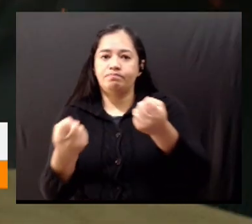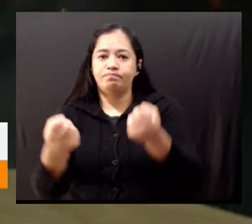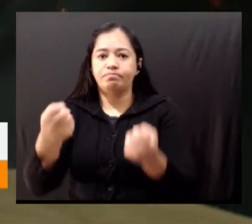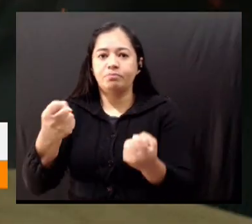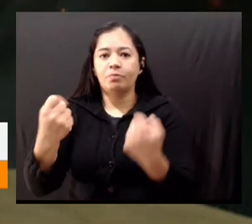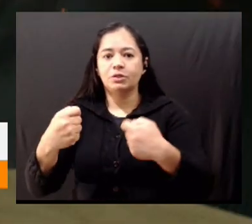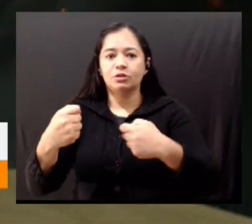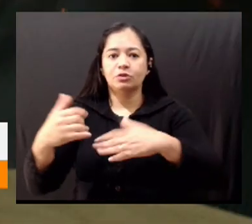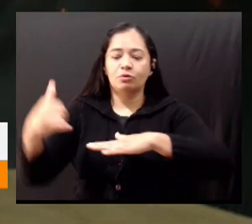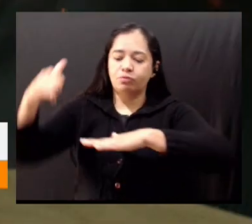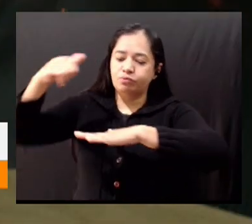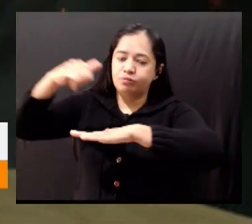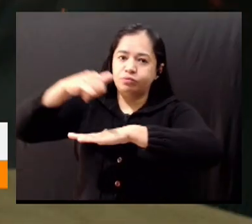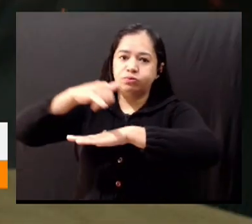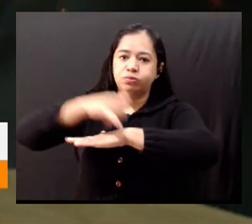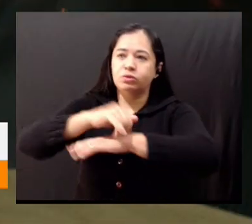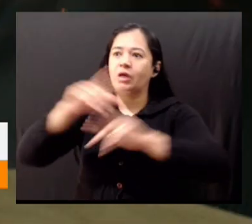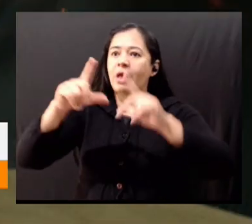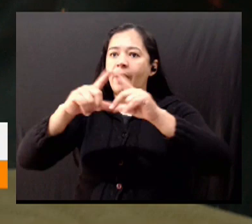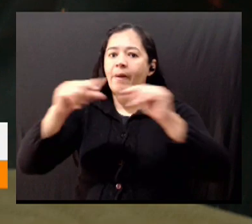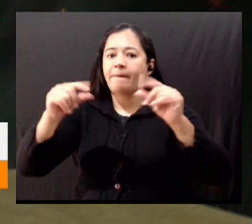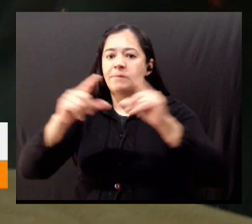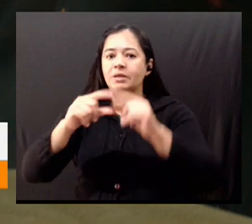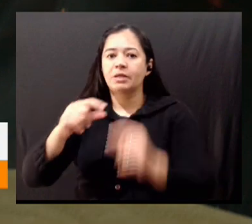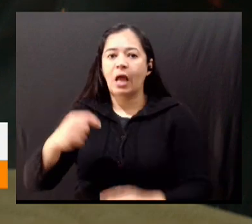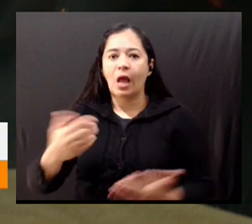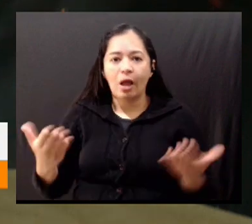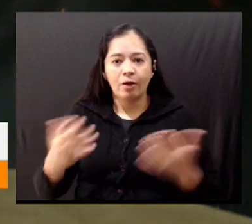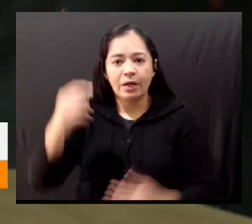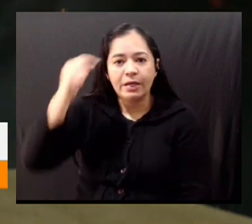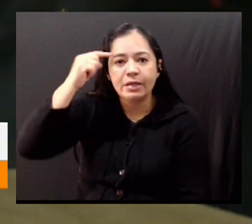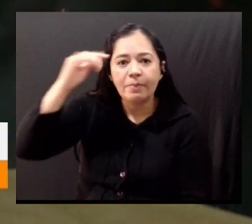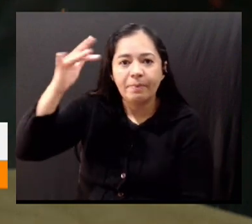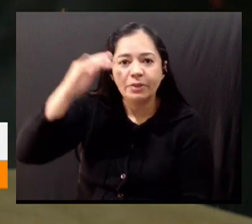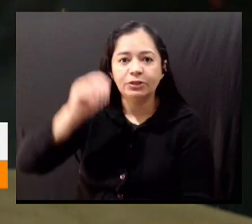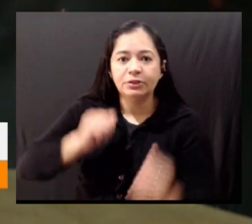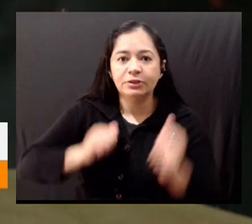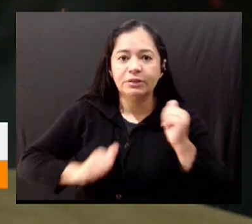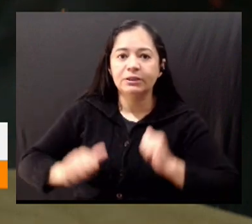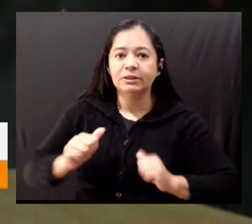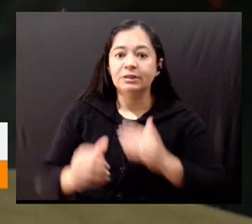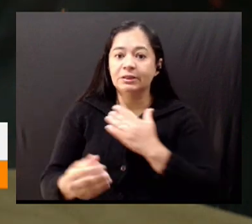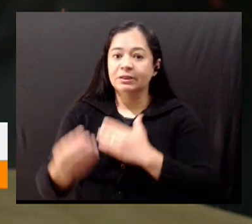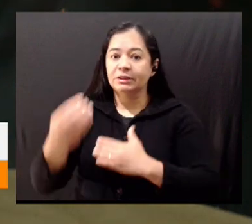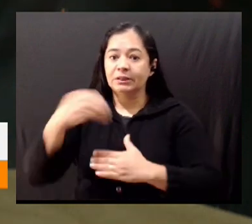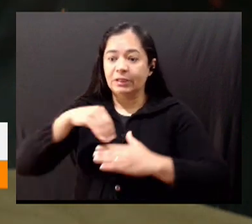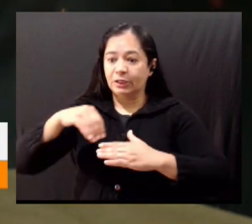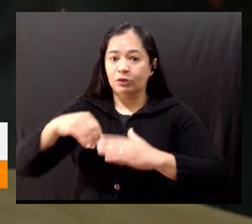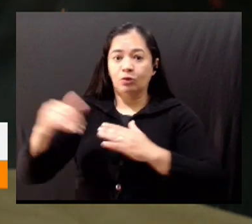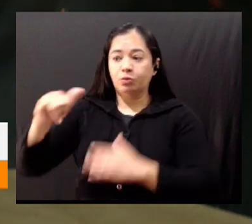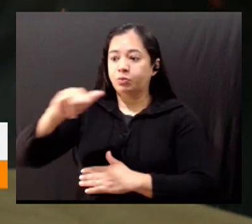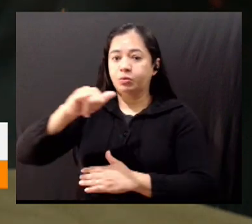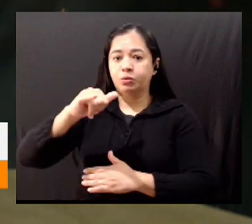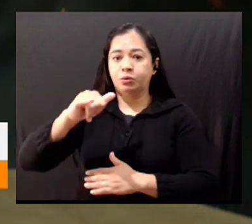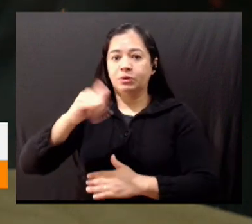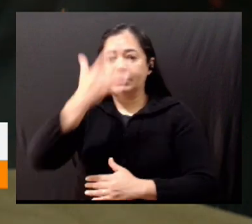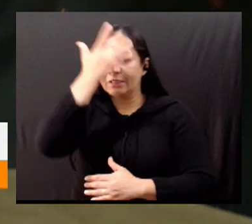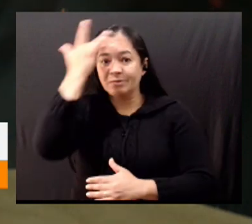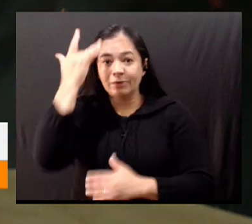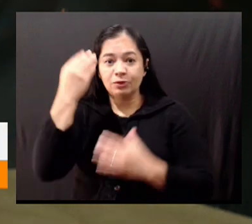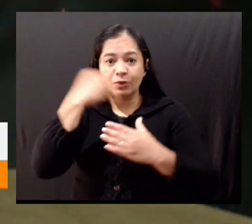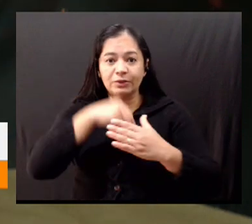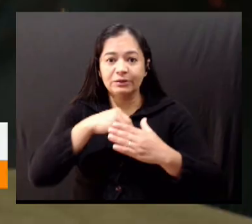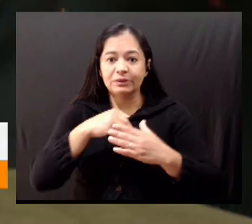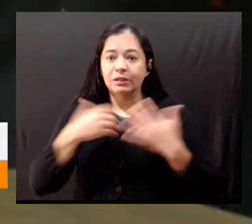a ansiedade coletiva que causou Nesse nessas avião. pessoas, nesses pilotos, nos tripulantes.